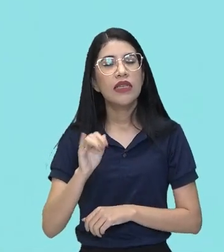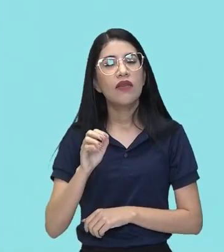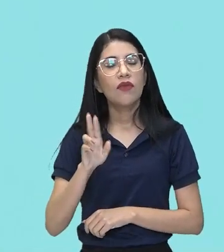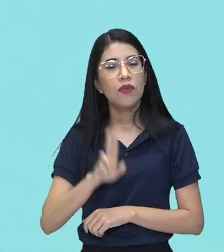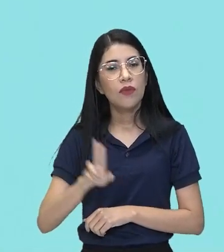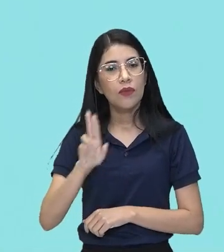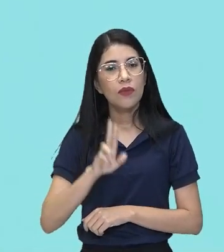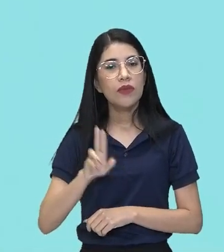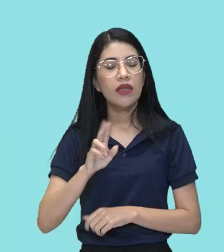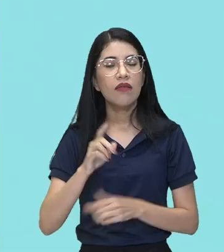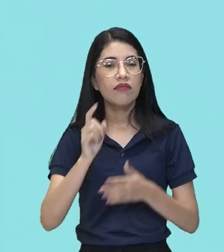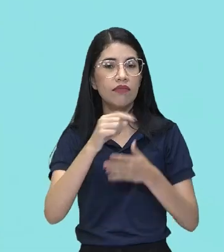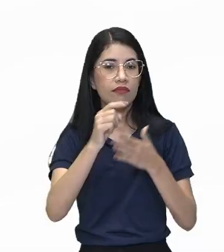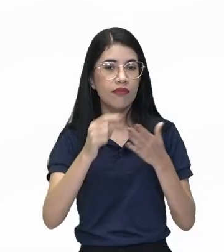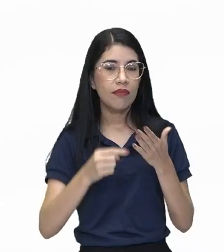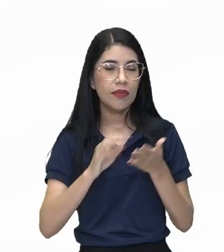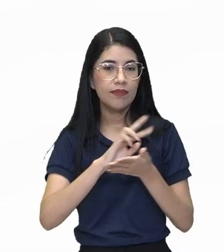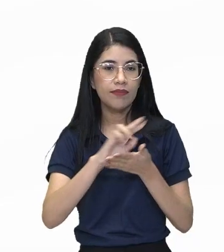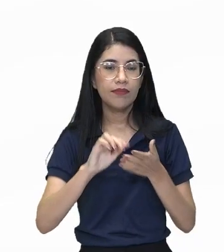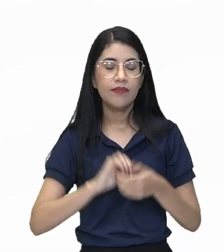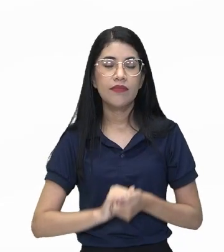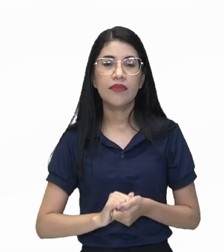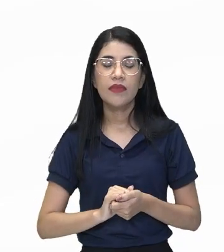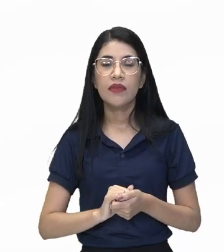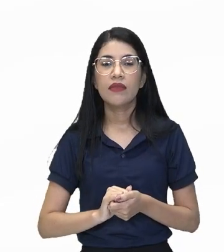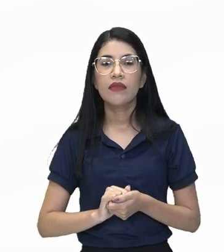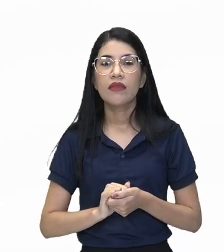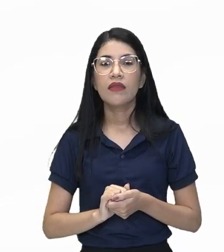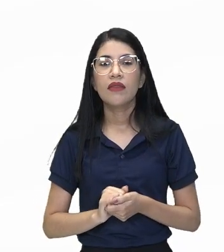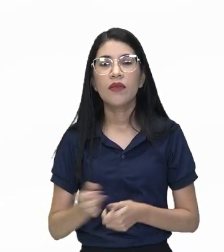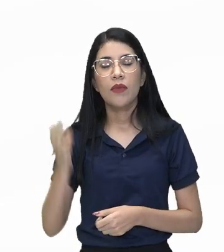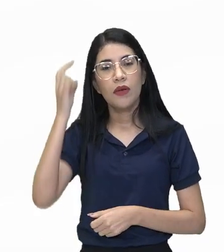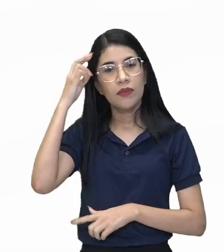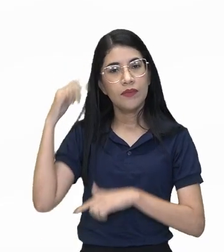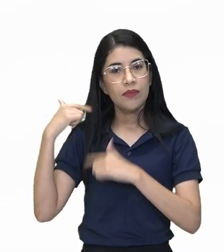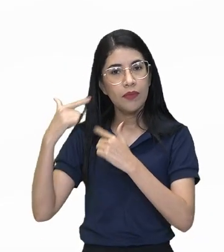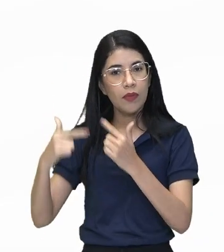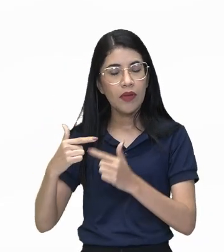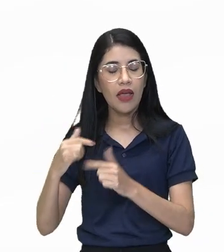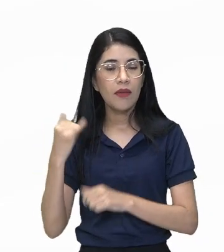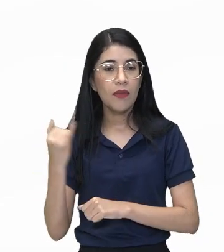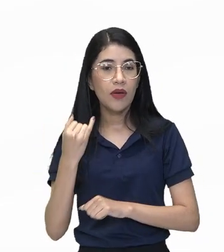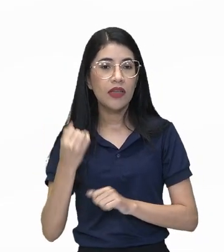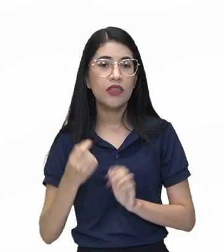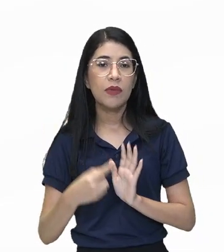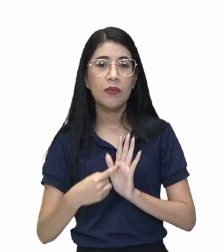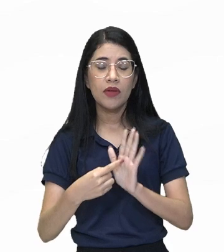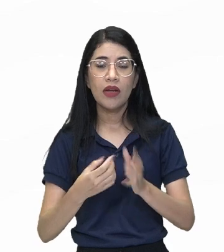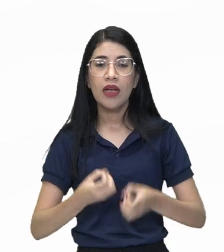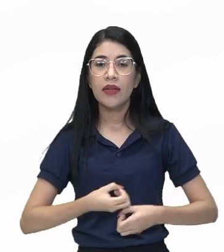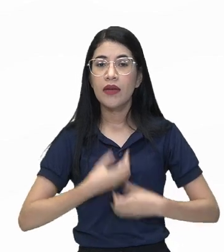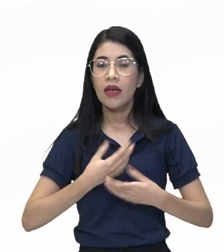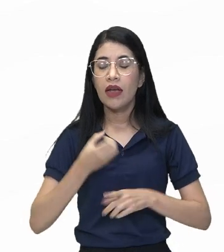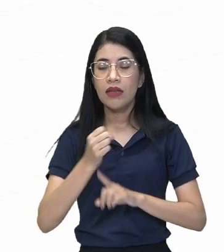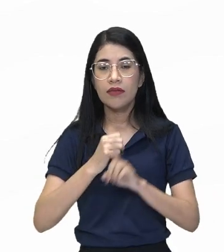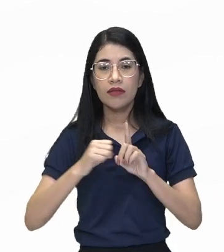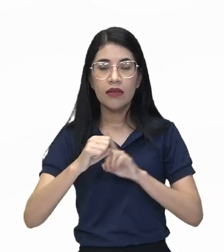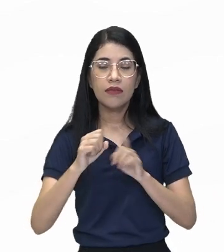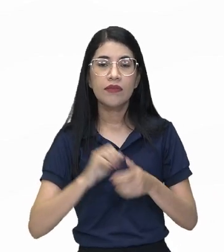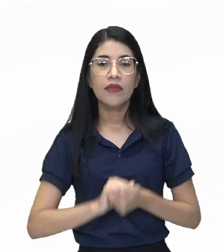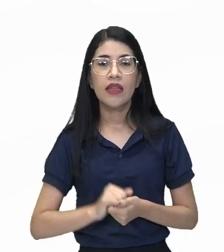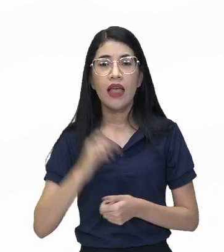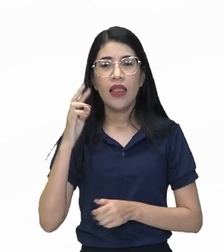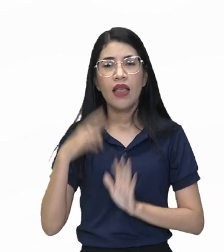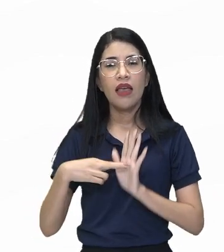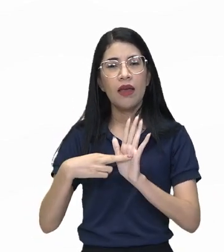desses elementos. A cultura popular é uma forma importante de expressão das sociedades. Ela reflete nossa